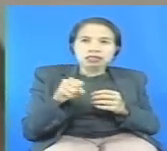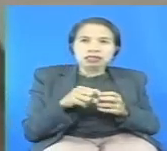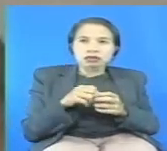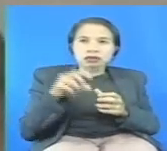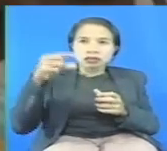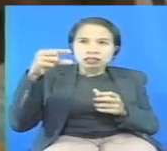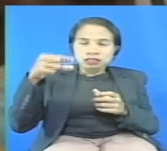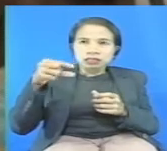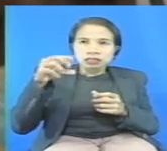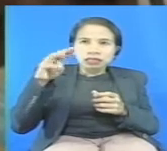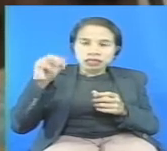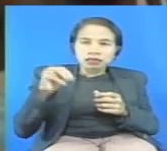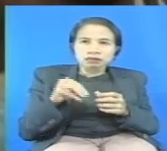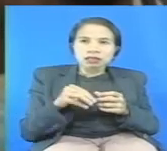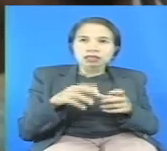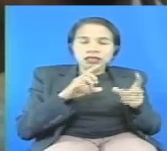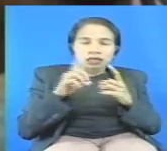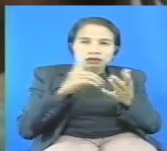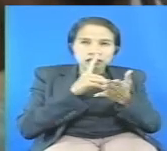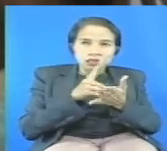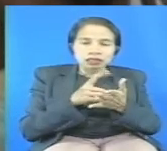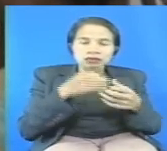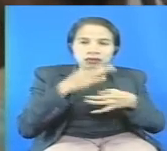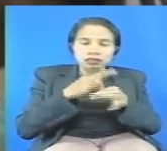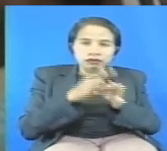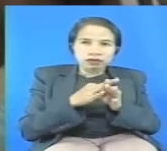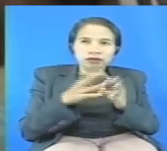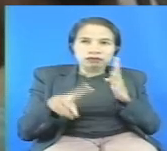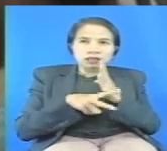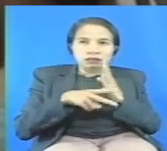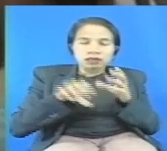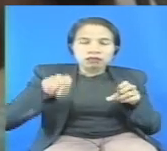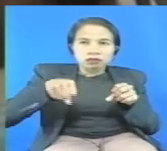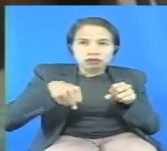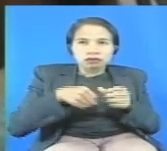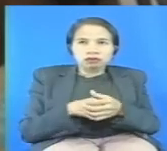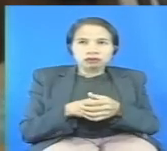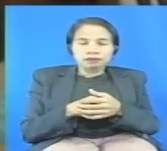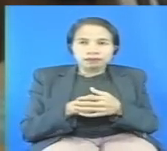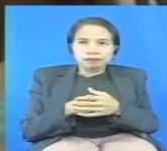declaração perante polícia, o dia fali vítima na motor. João da Costa, Bartatelli.